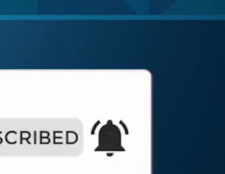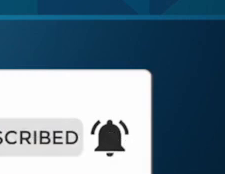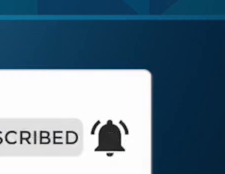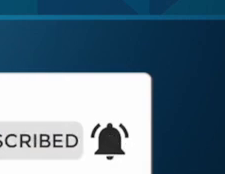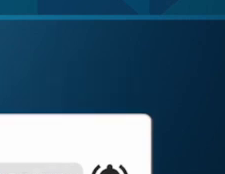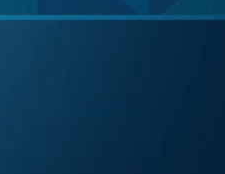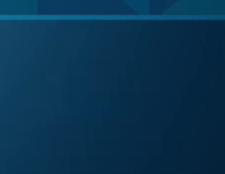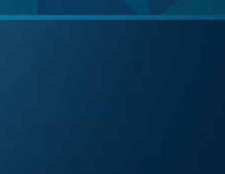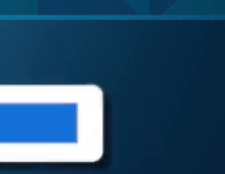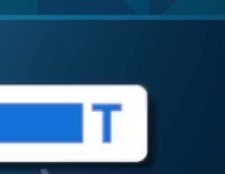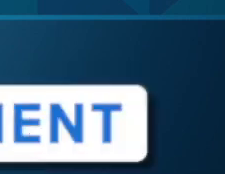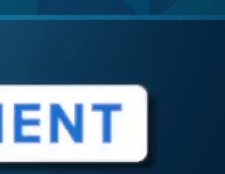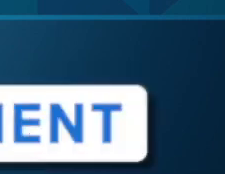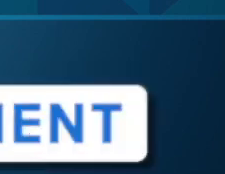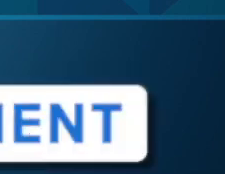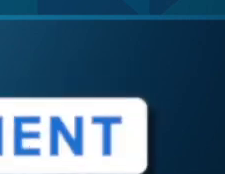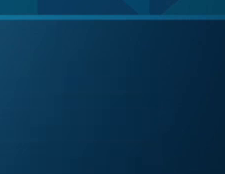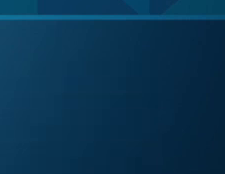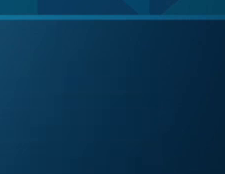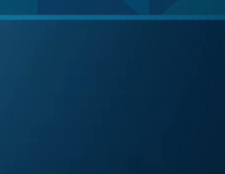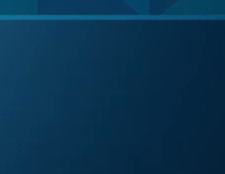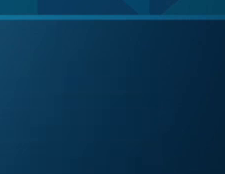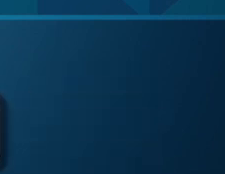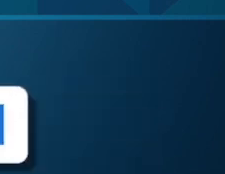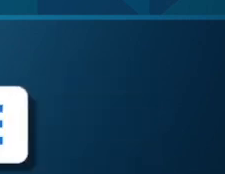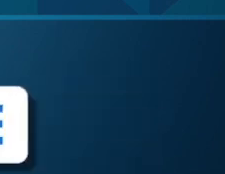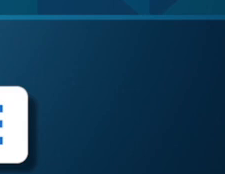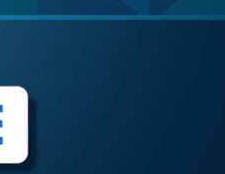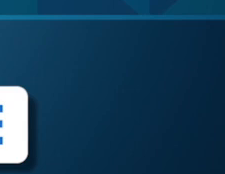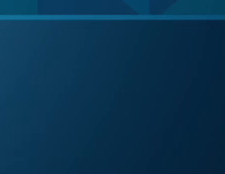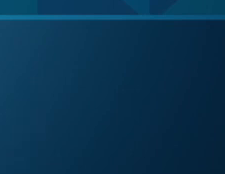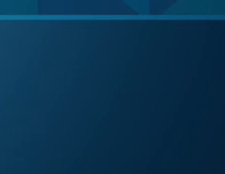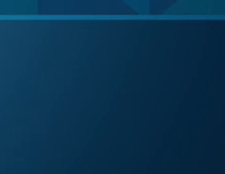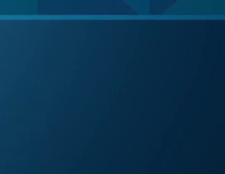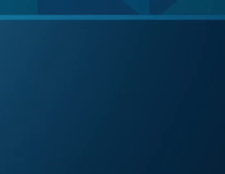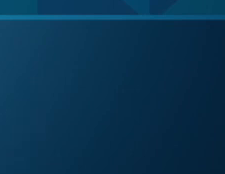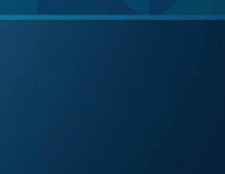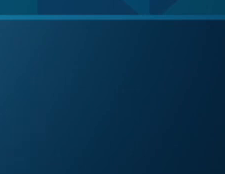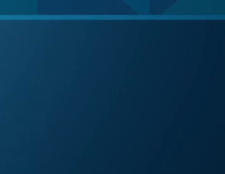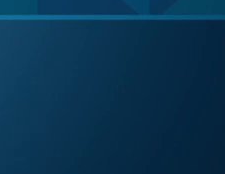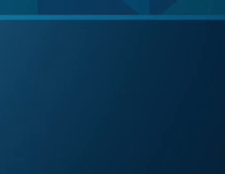botão notificação. Fo comentário no fahetutang ba media social siraseluk.